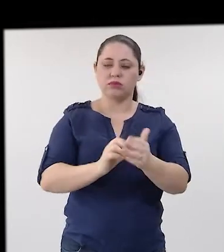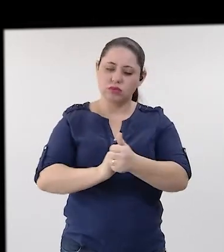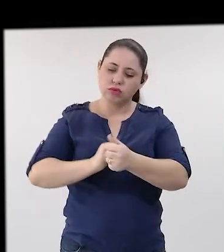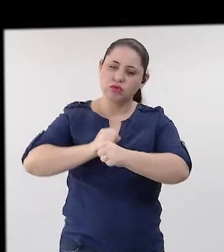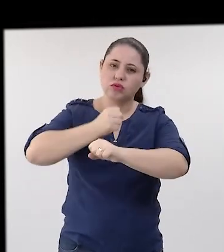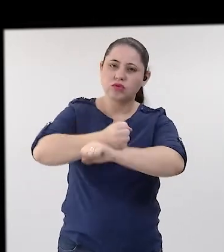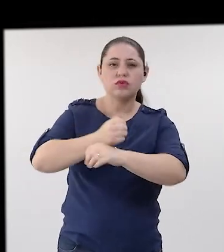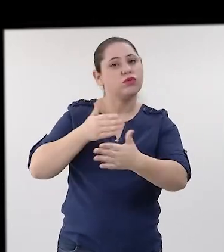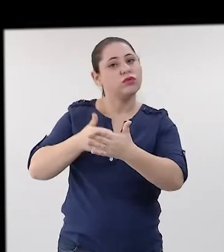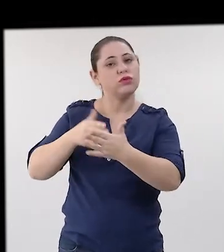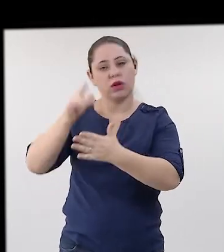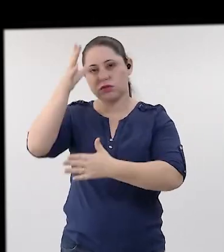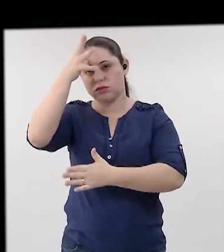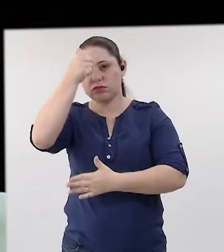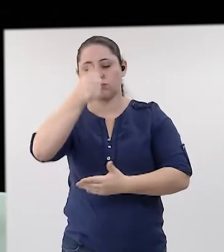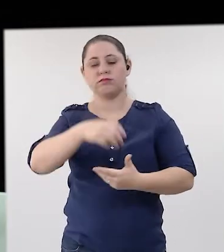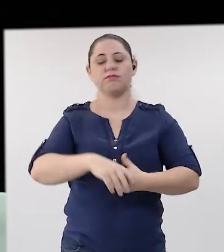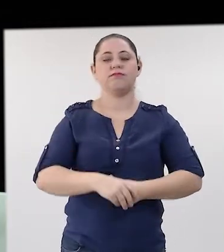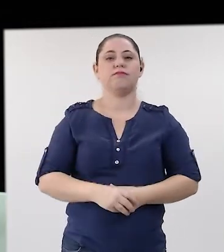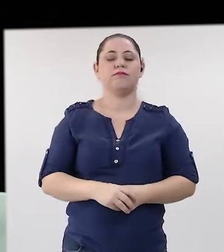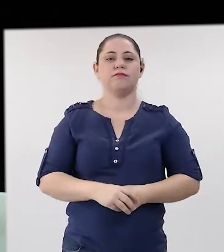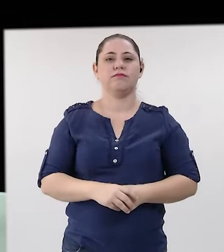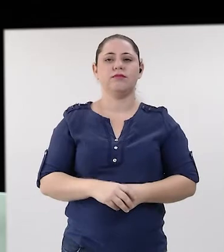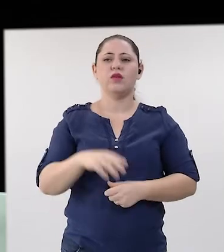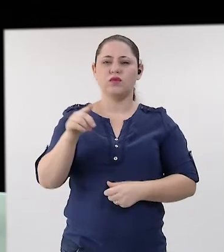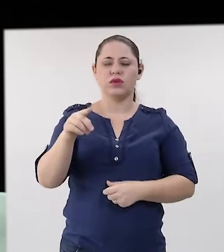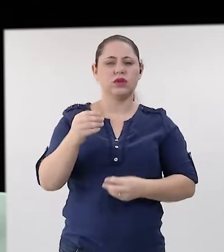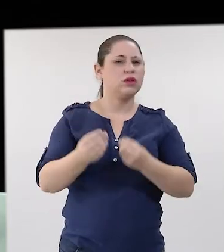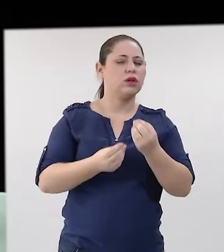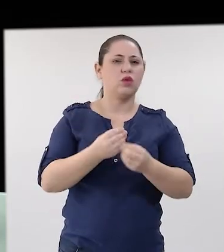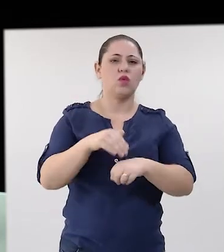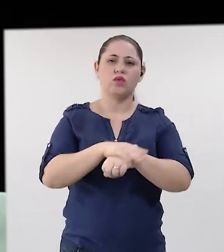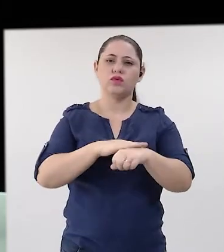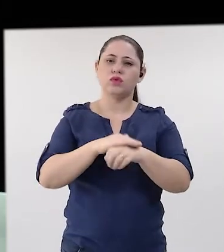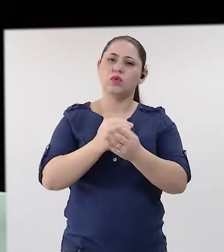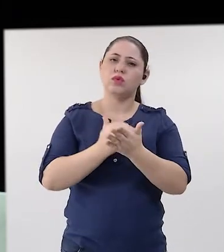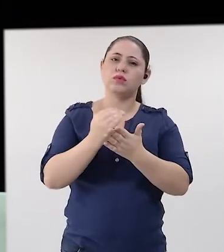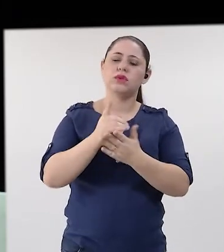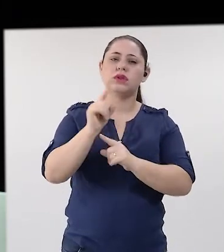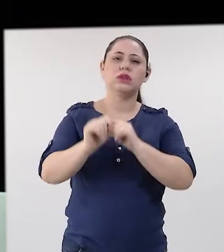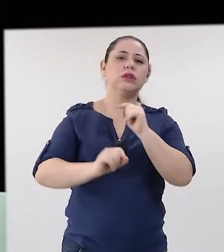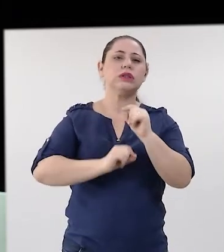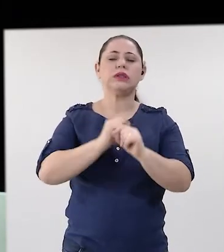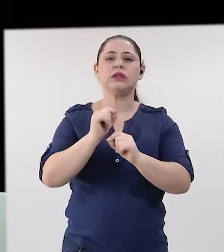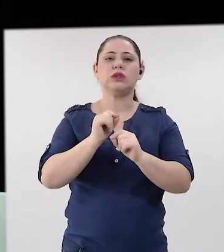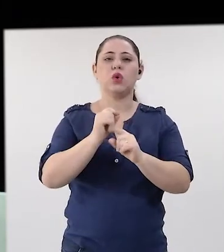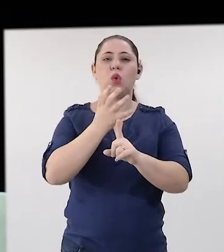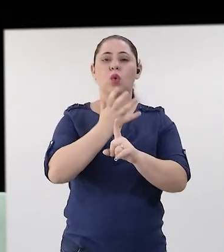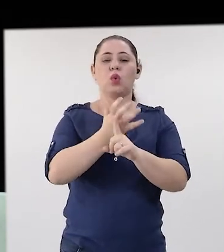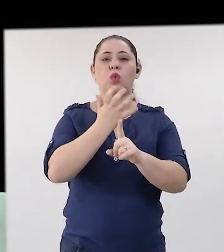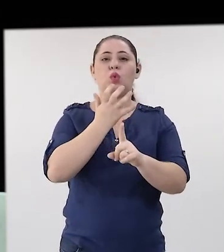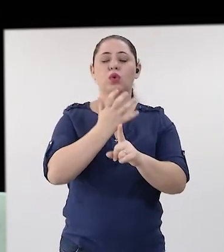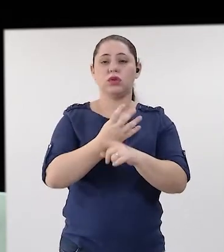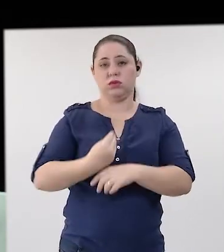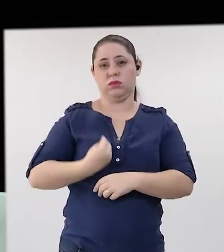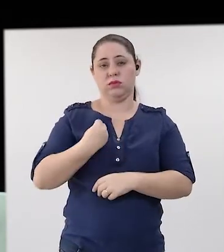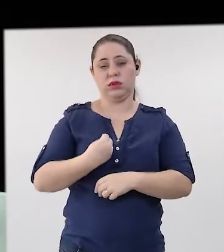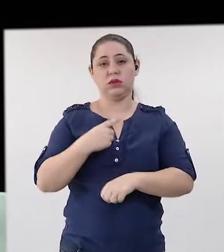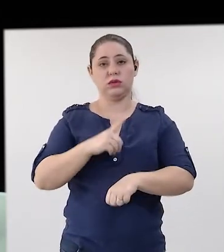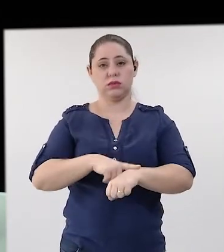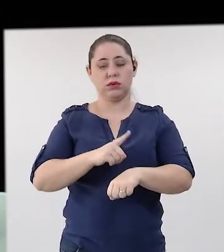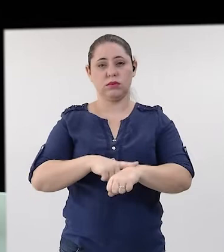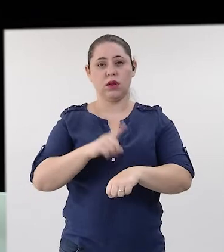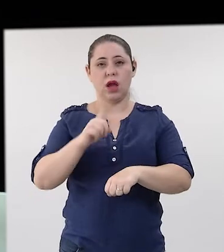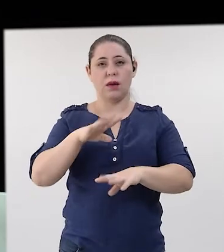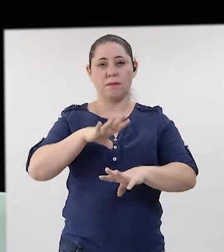o desafio que ele está resolvendo. E a gente conversou no começo, os conteúdos presentes no